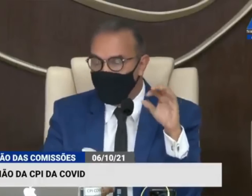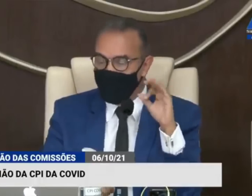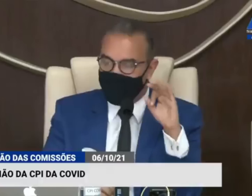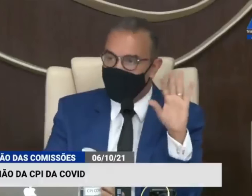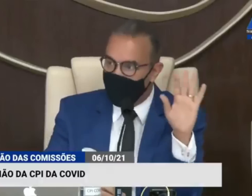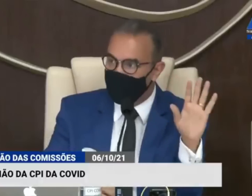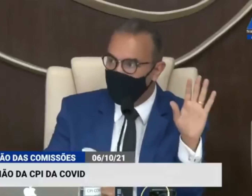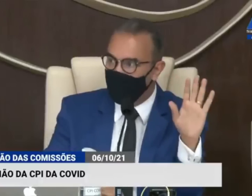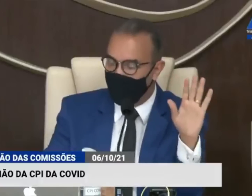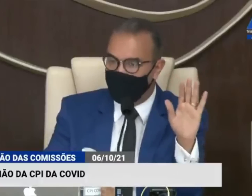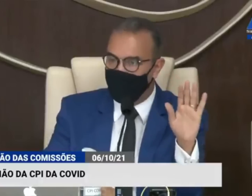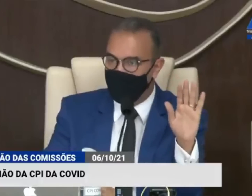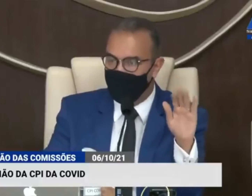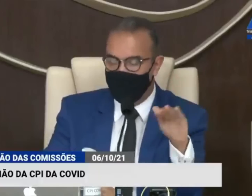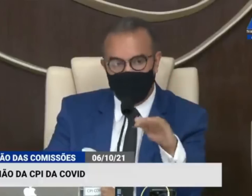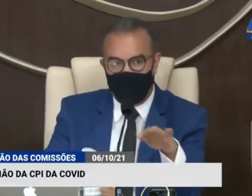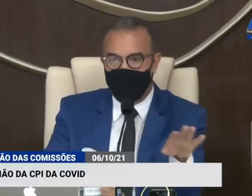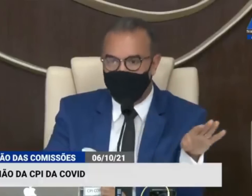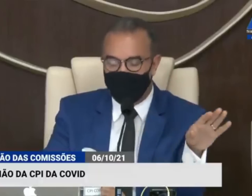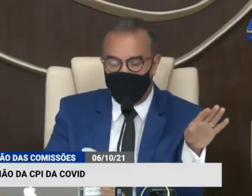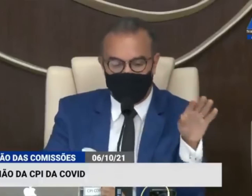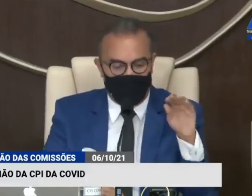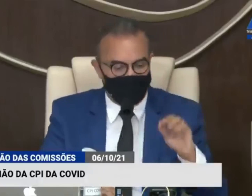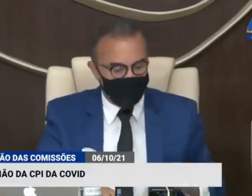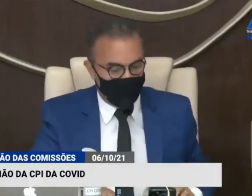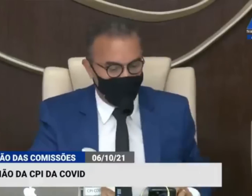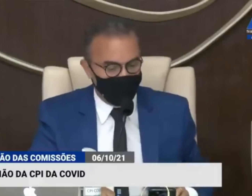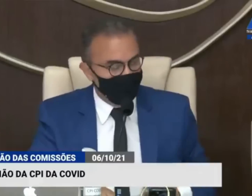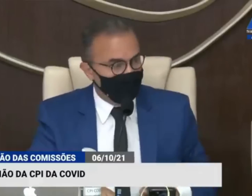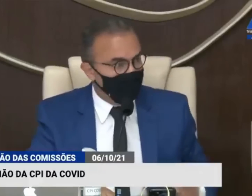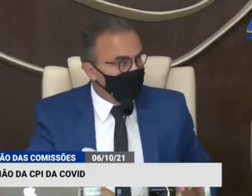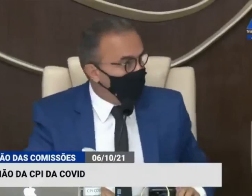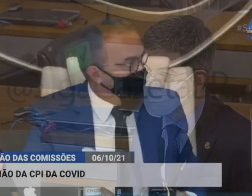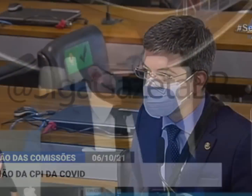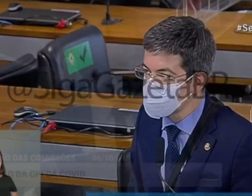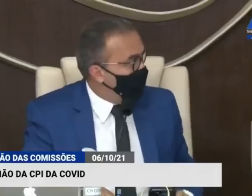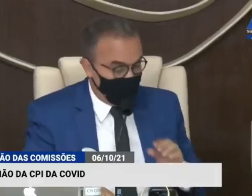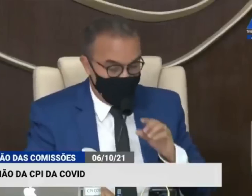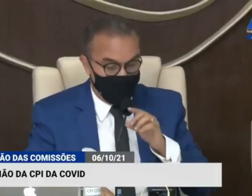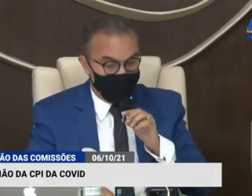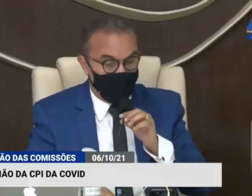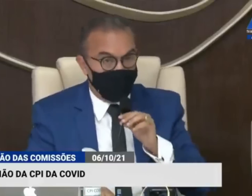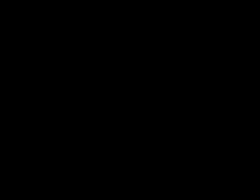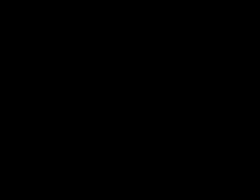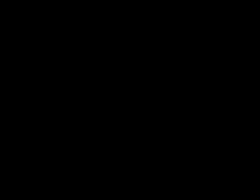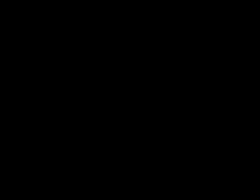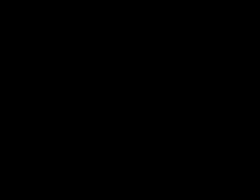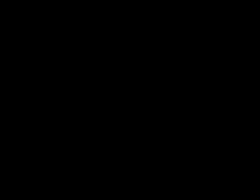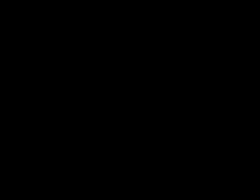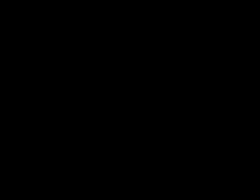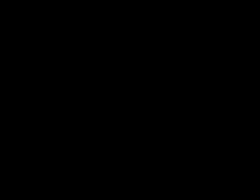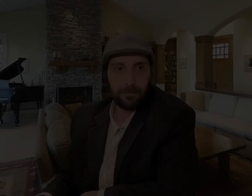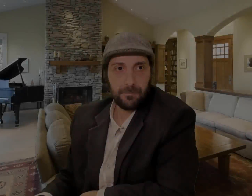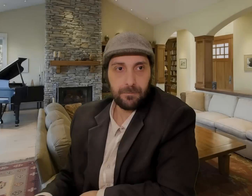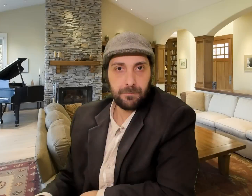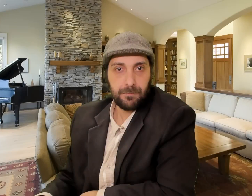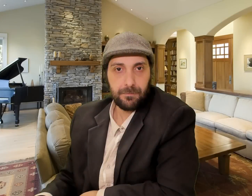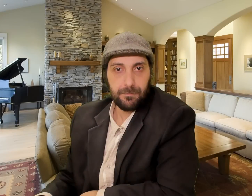500 de vitimismo aqui O senhor não vai pousar certo de vitimismo que o senhor não vai pousar